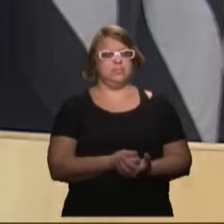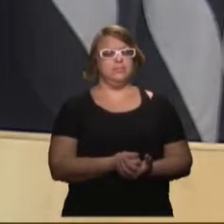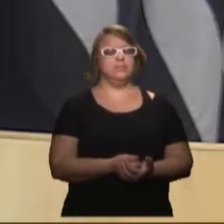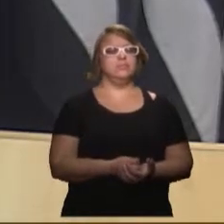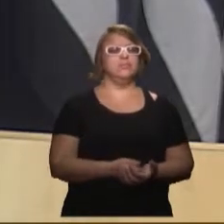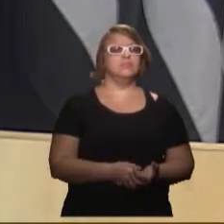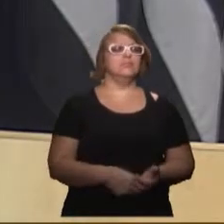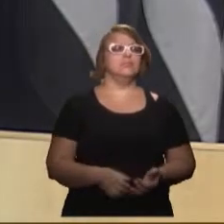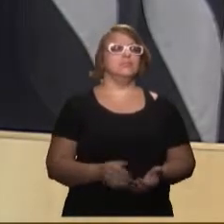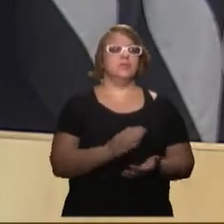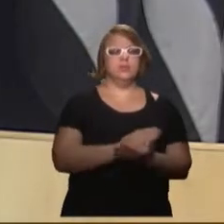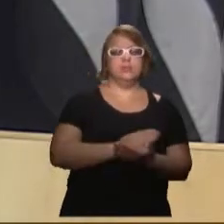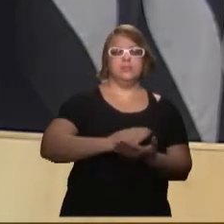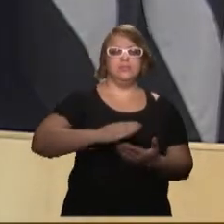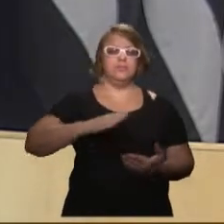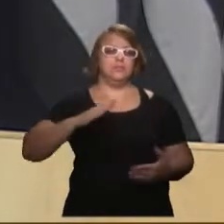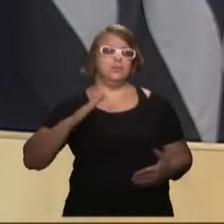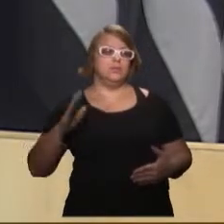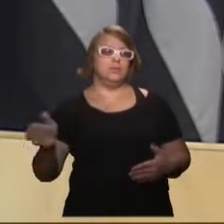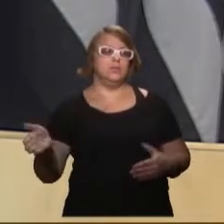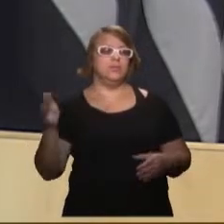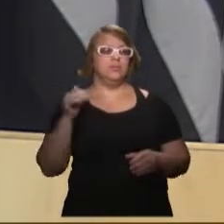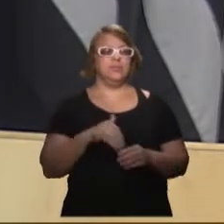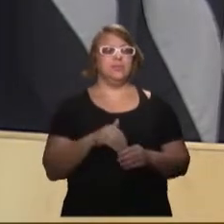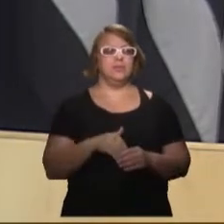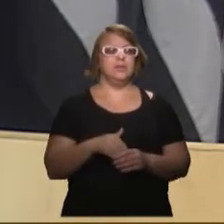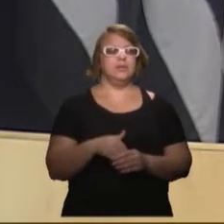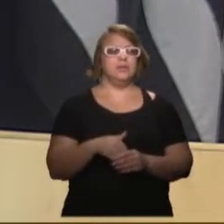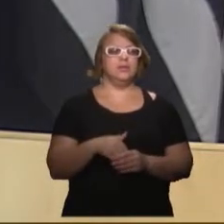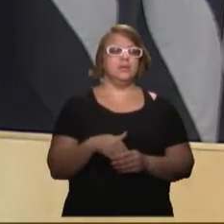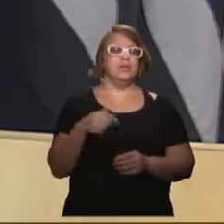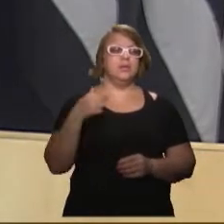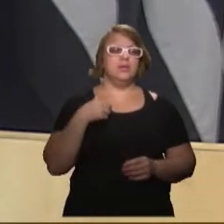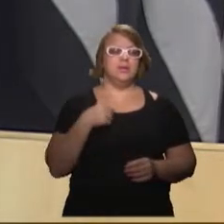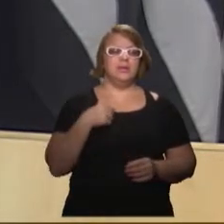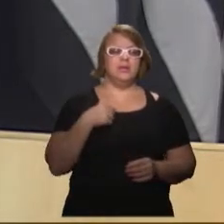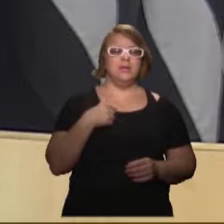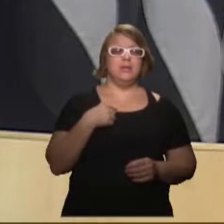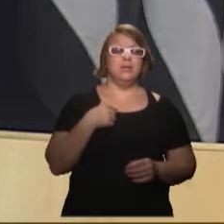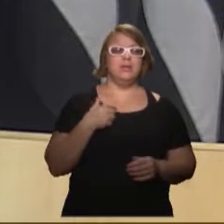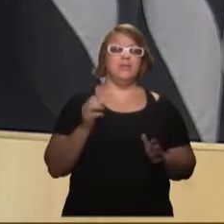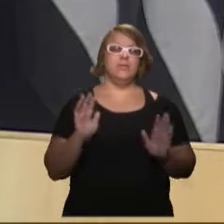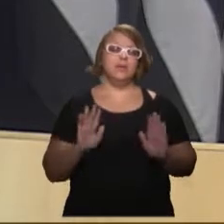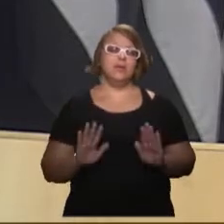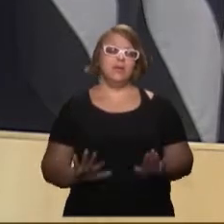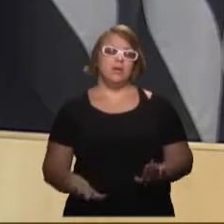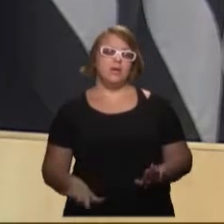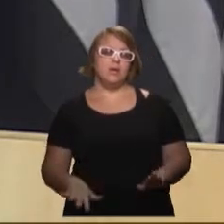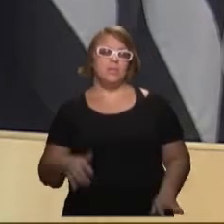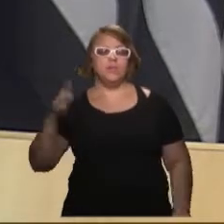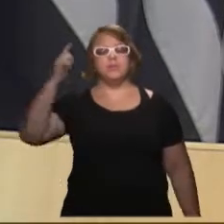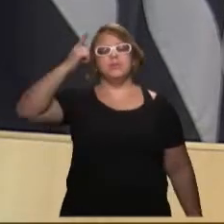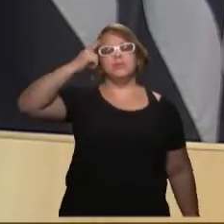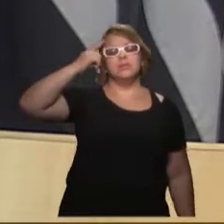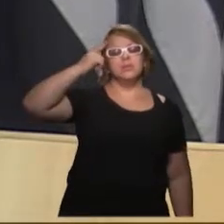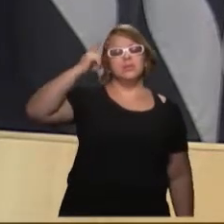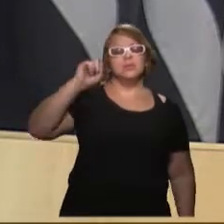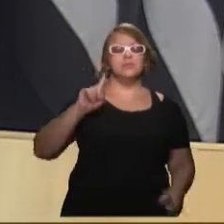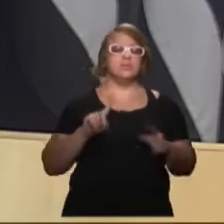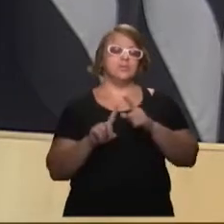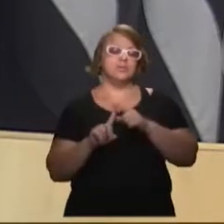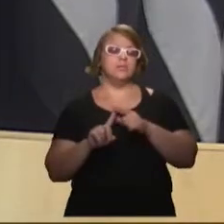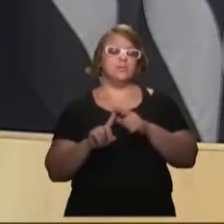encaminhamento do voto. Eu aqui coloco que eu não tenho a definição do meu voto ainda. Quero ouvir os colegas